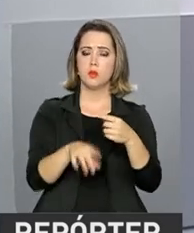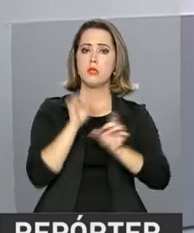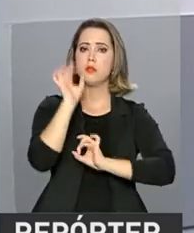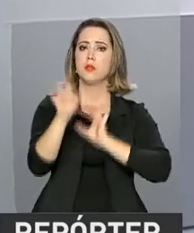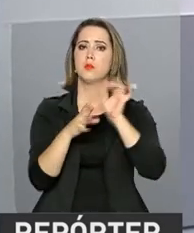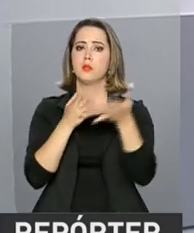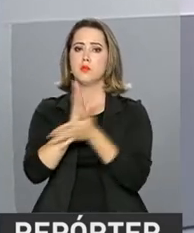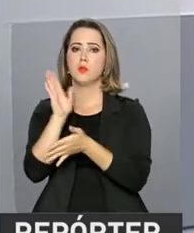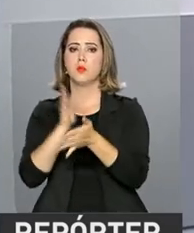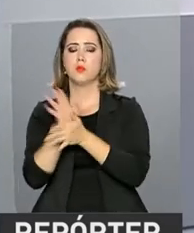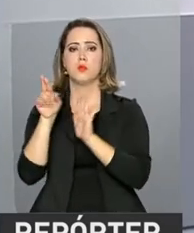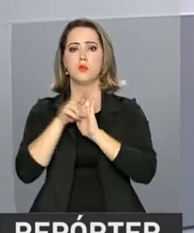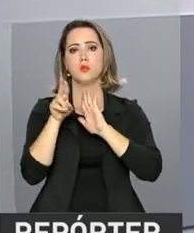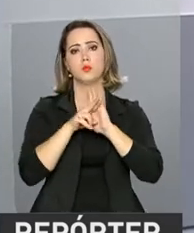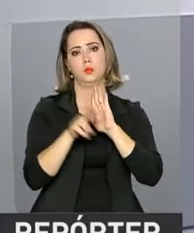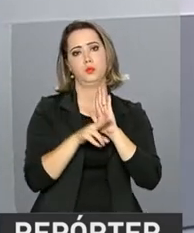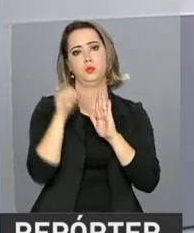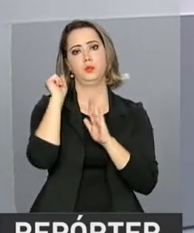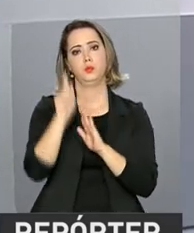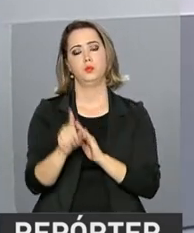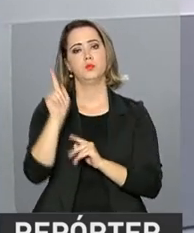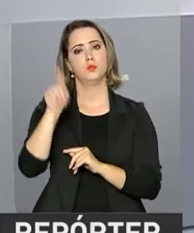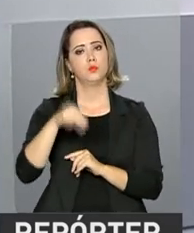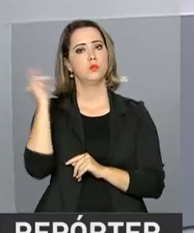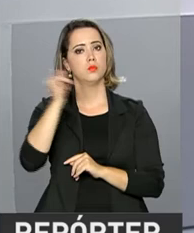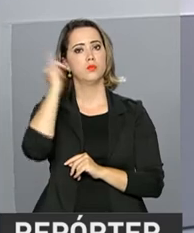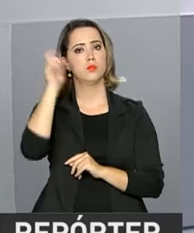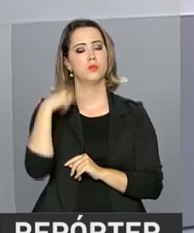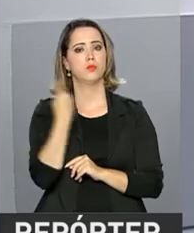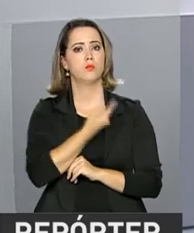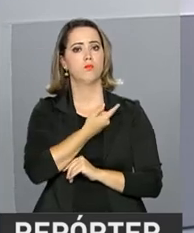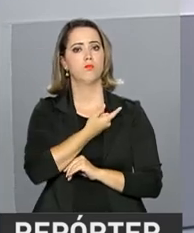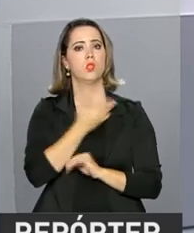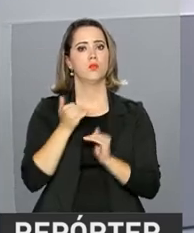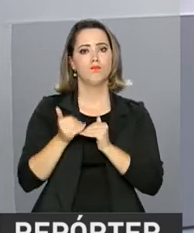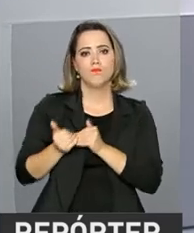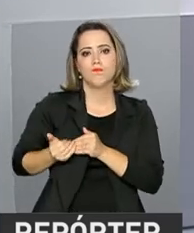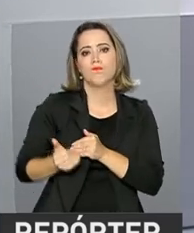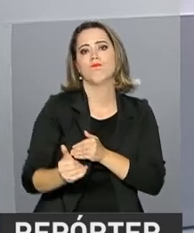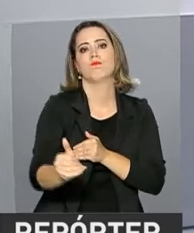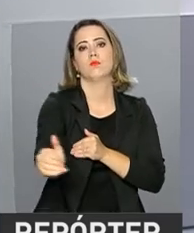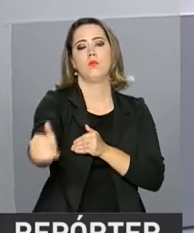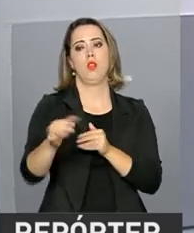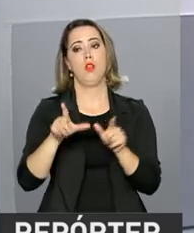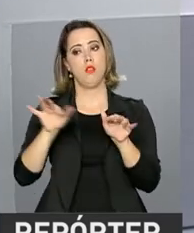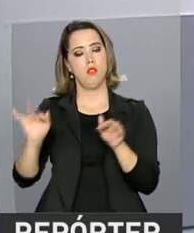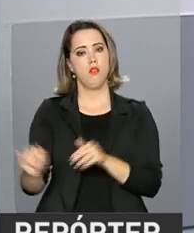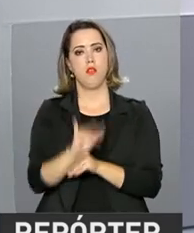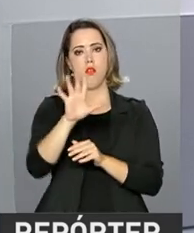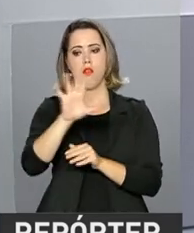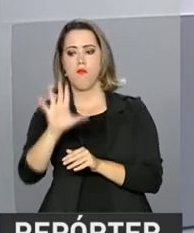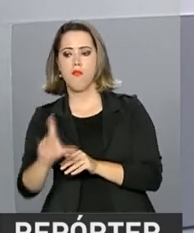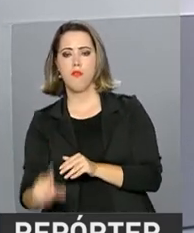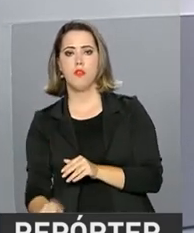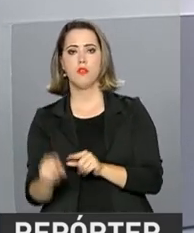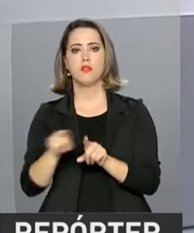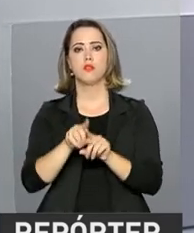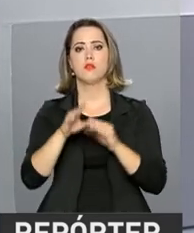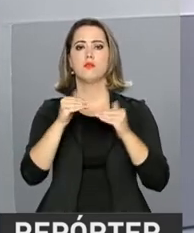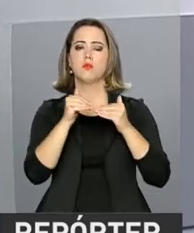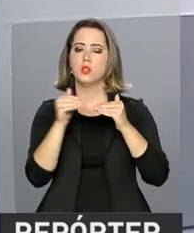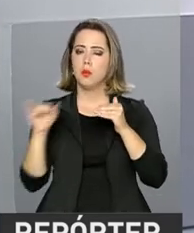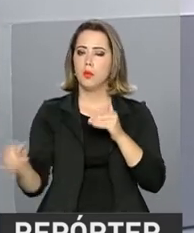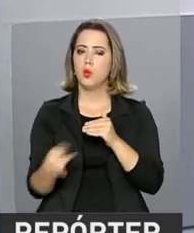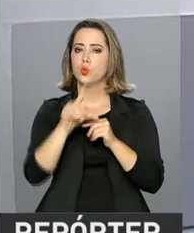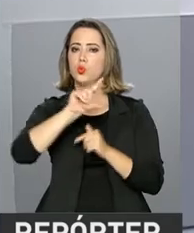especial com a aprovação da reforma da previdência será importante para a sustentabilidade da desinflação e da queda da